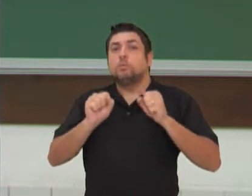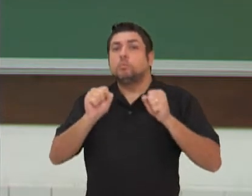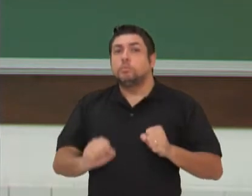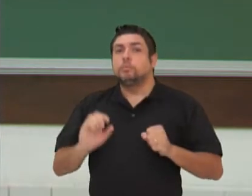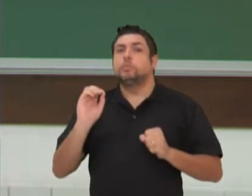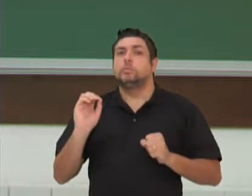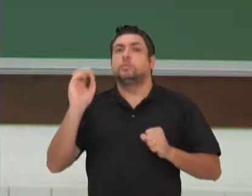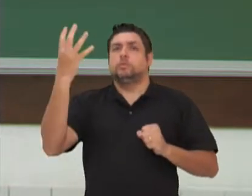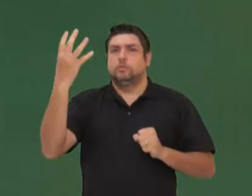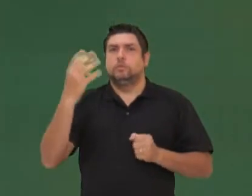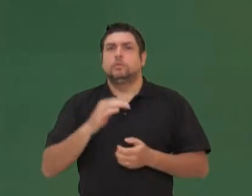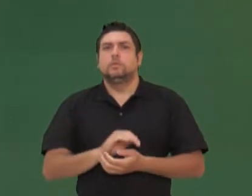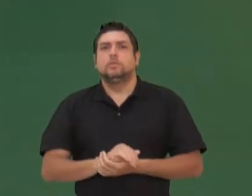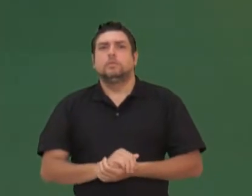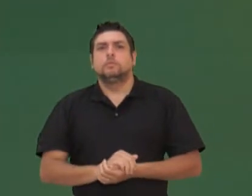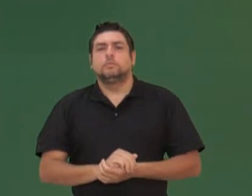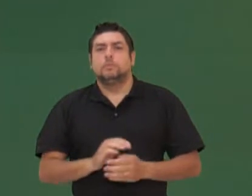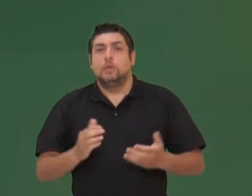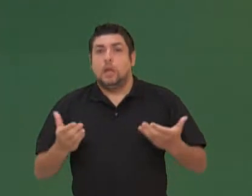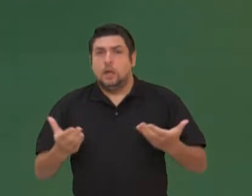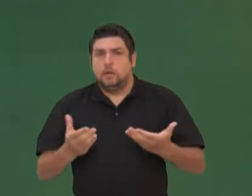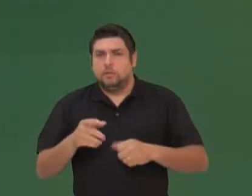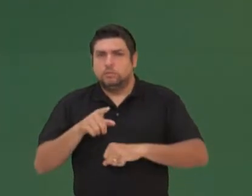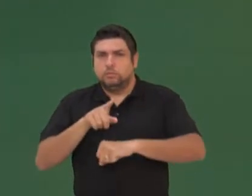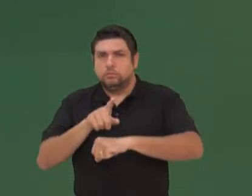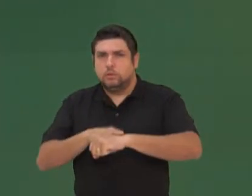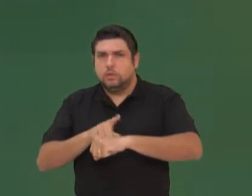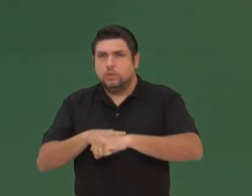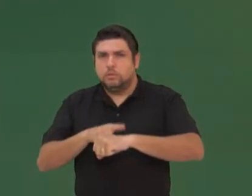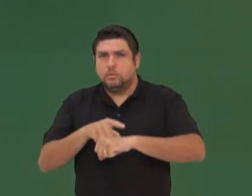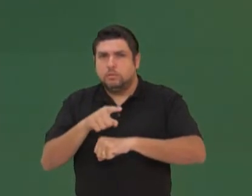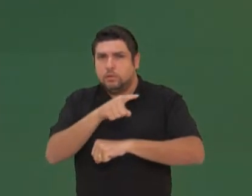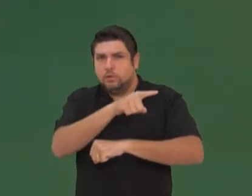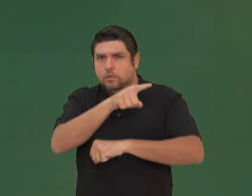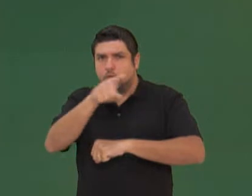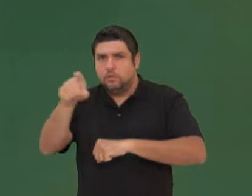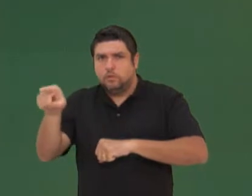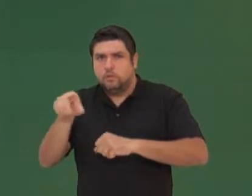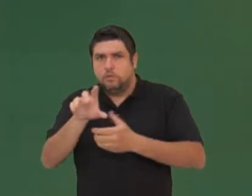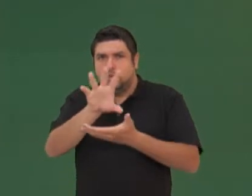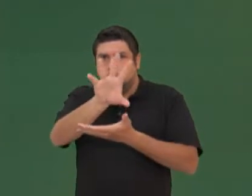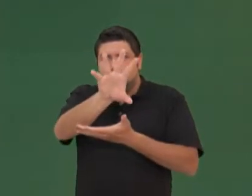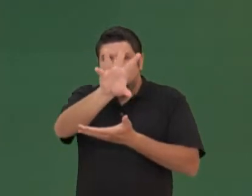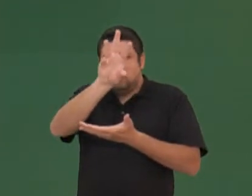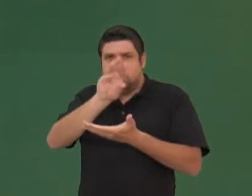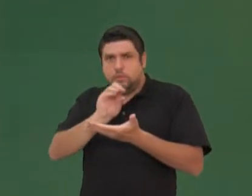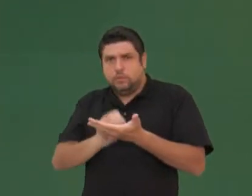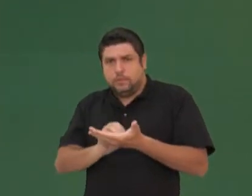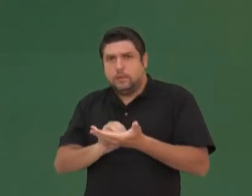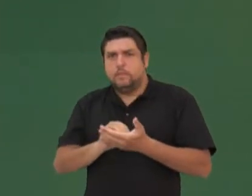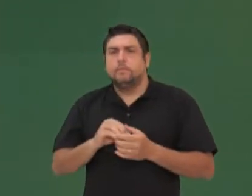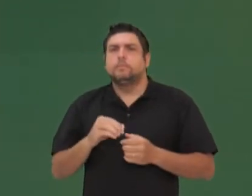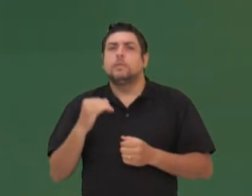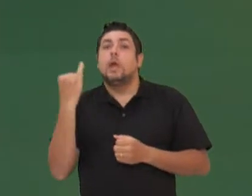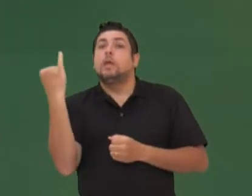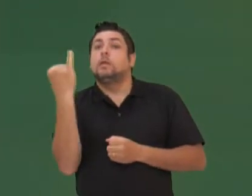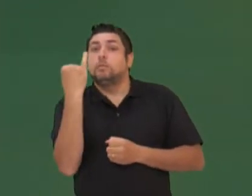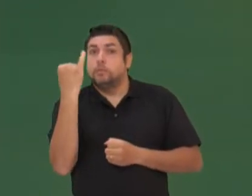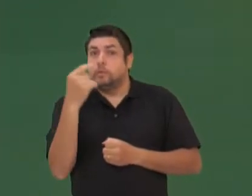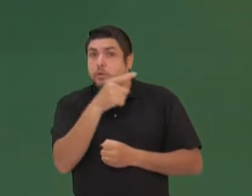Perfeito? Então, o professor vai dar um tempinho para vocês registrarem essas três estruturas aqui. Por que é importante o